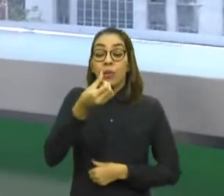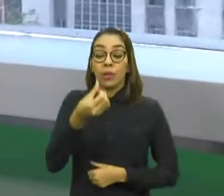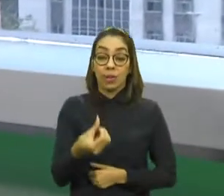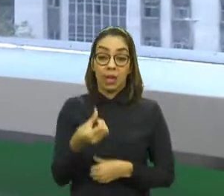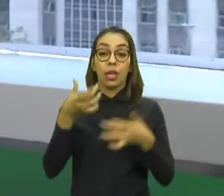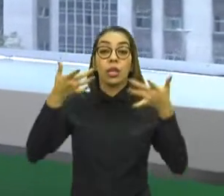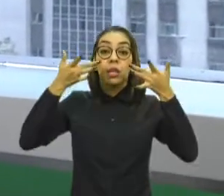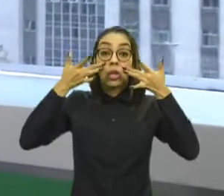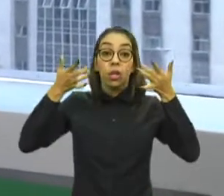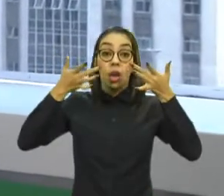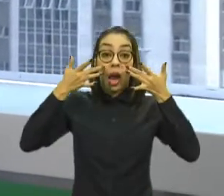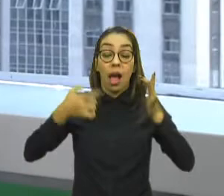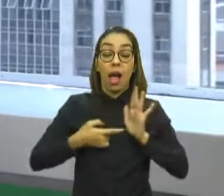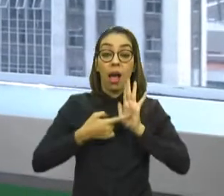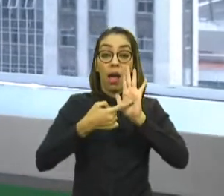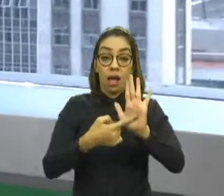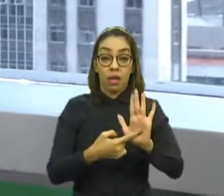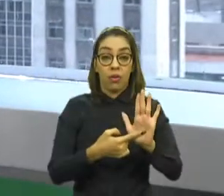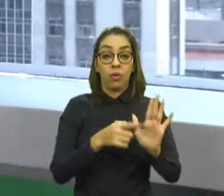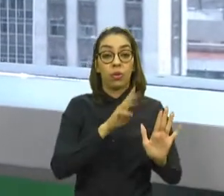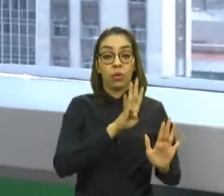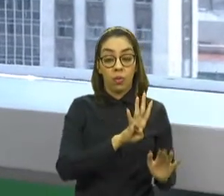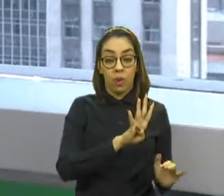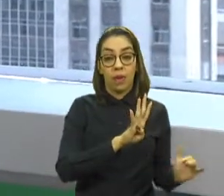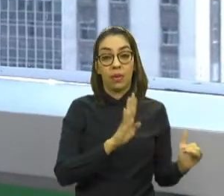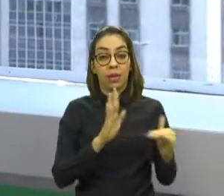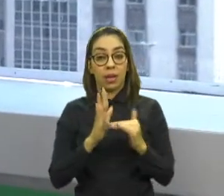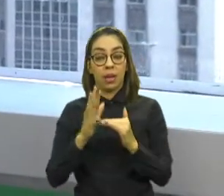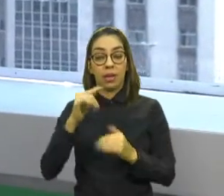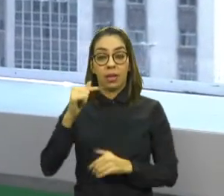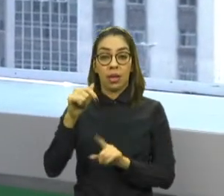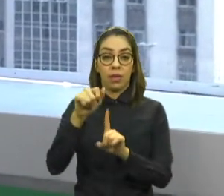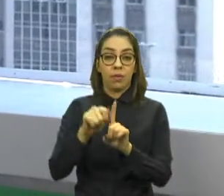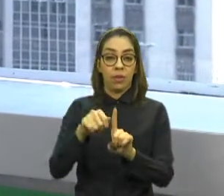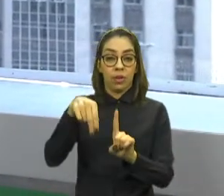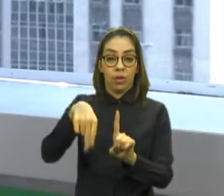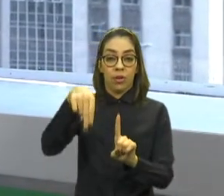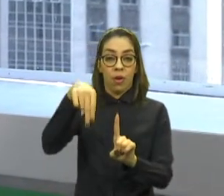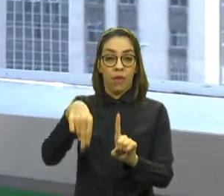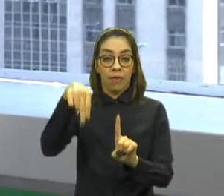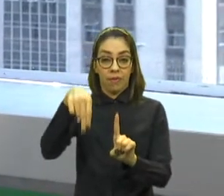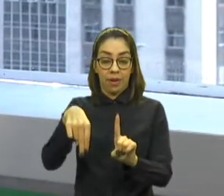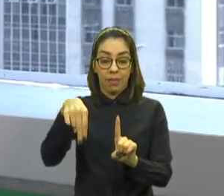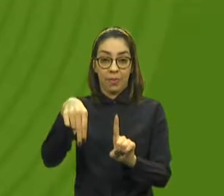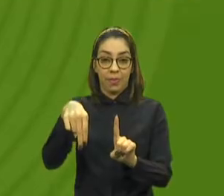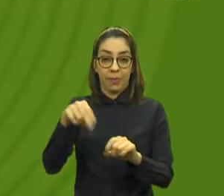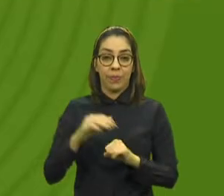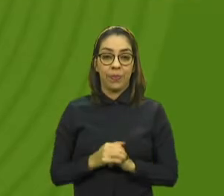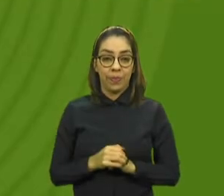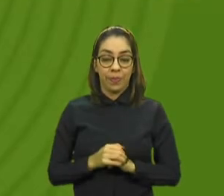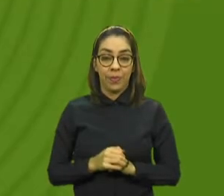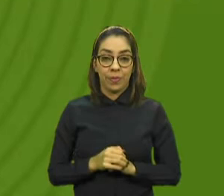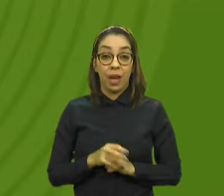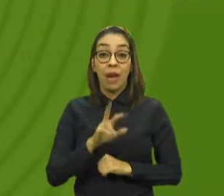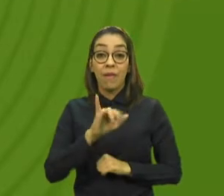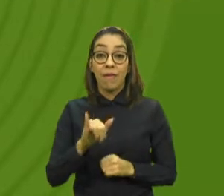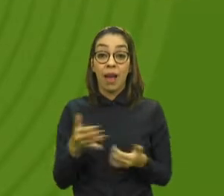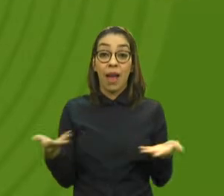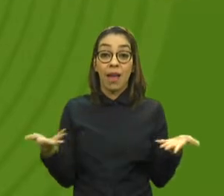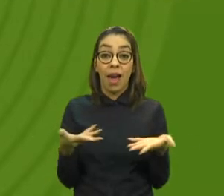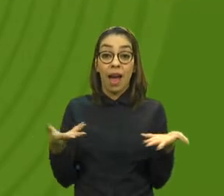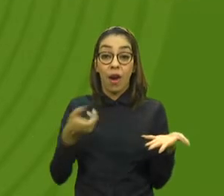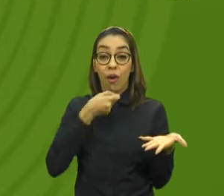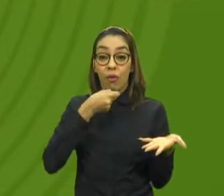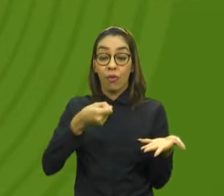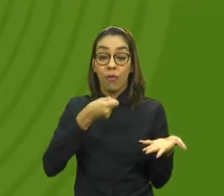a 7 de novembro no Teatro Rio Mar, aqui em Fortaleza. O repórter Jânio Alves conversa agora ao vivo com a coordenadora da